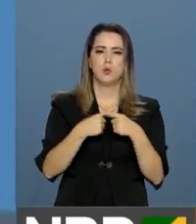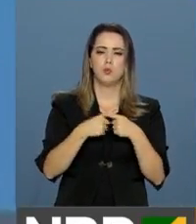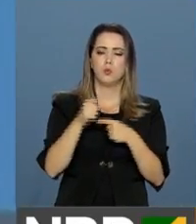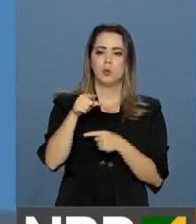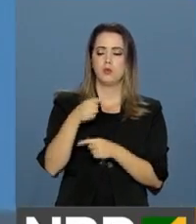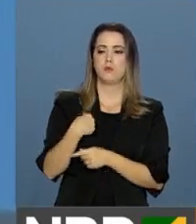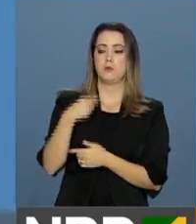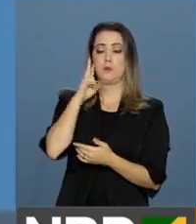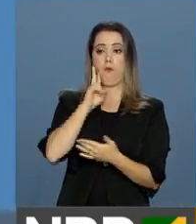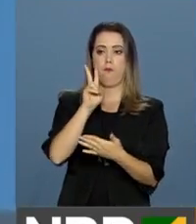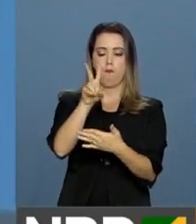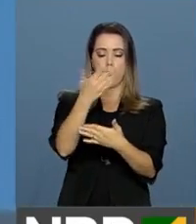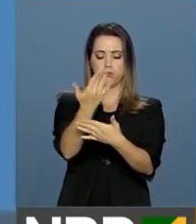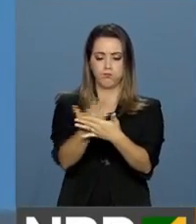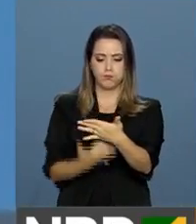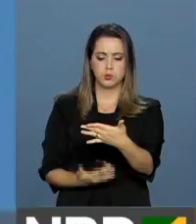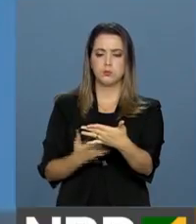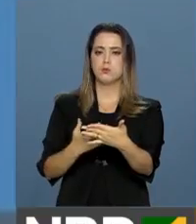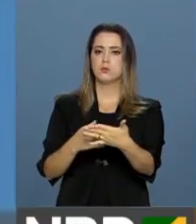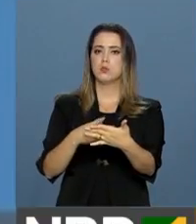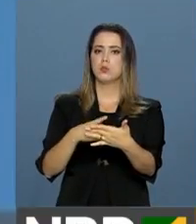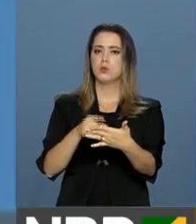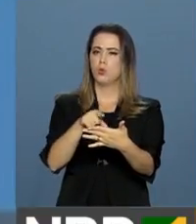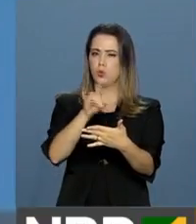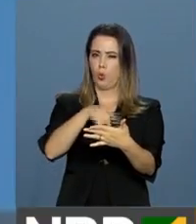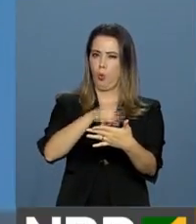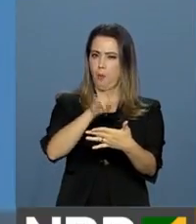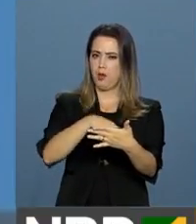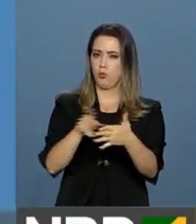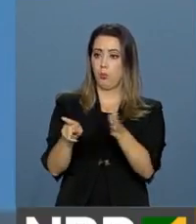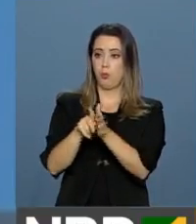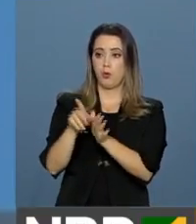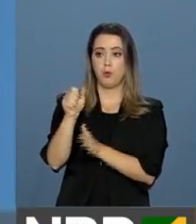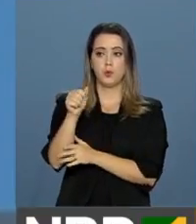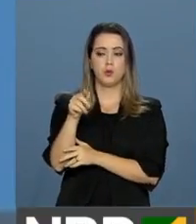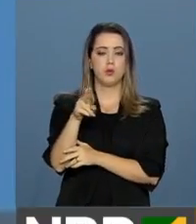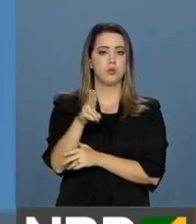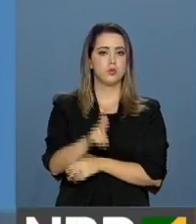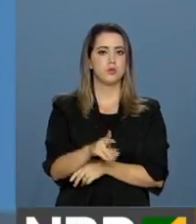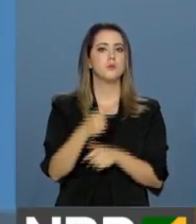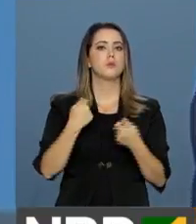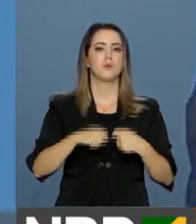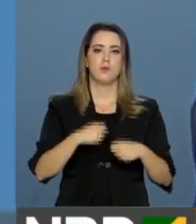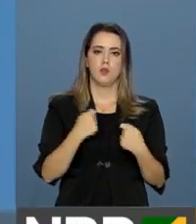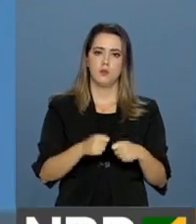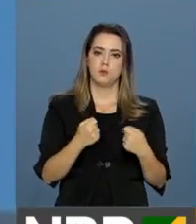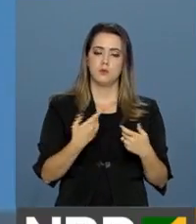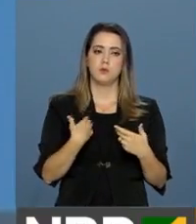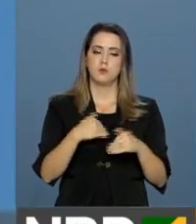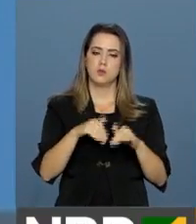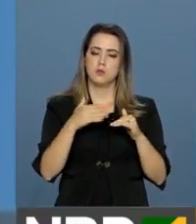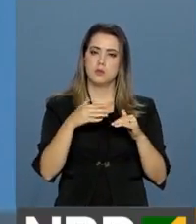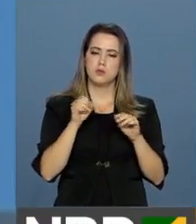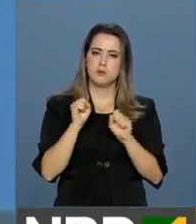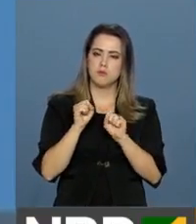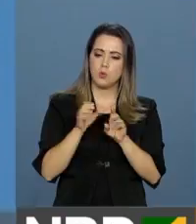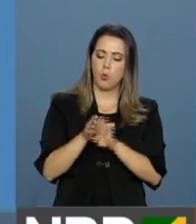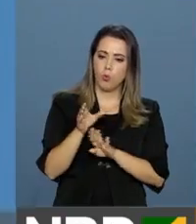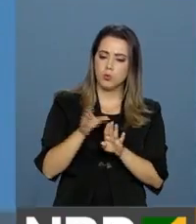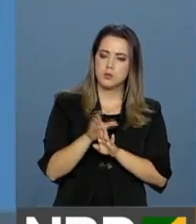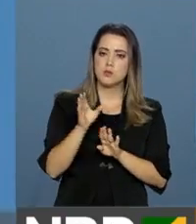advocacia geral da união ela serve de pauta orientadora para a administração pública eu confesso quando o